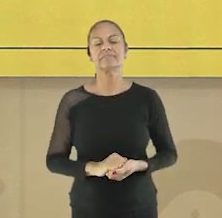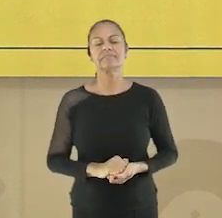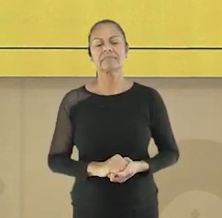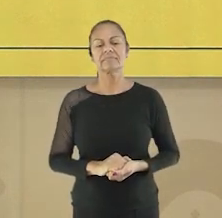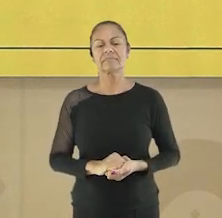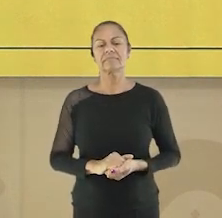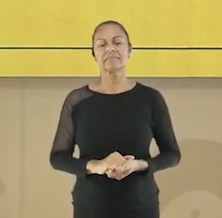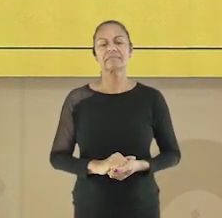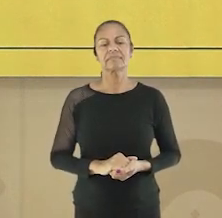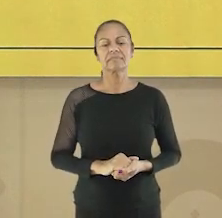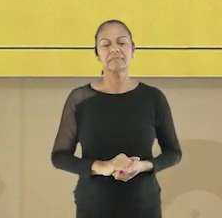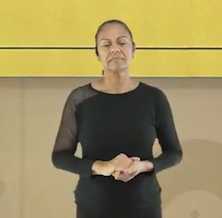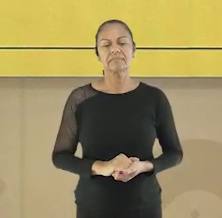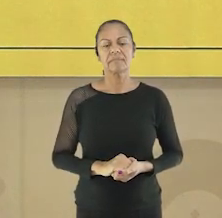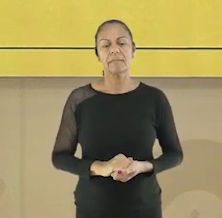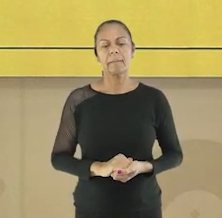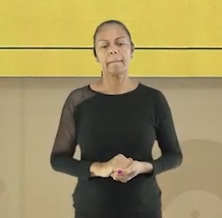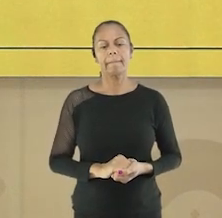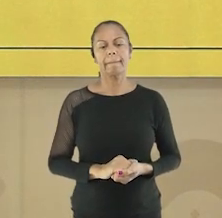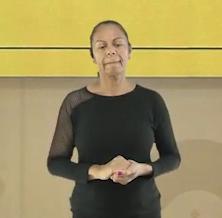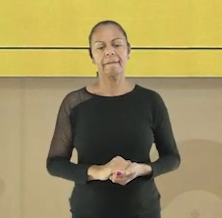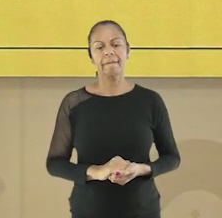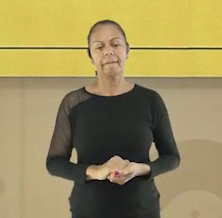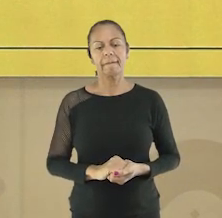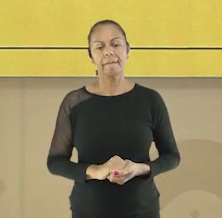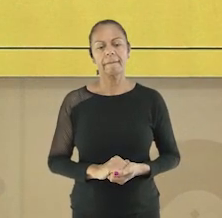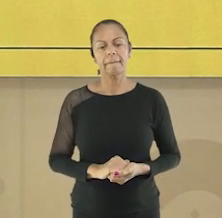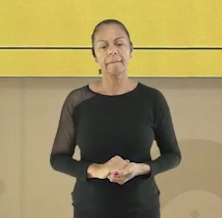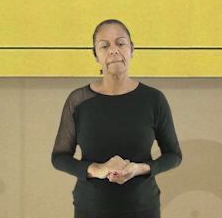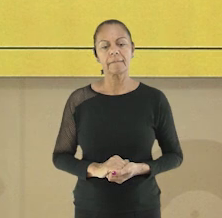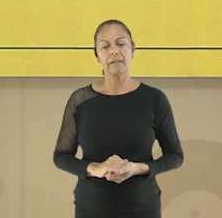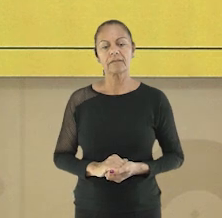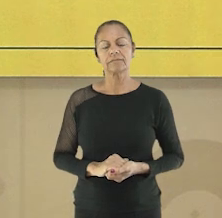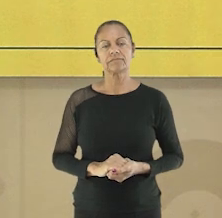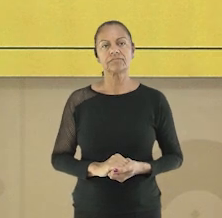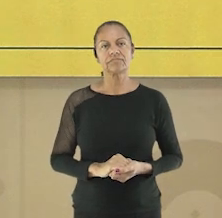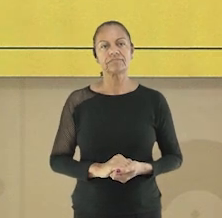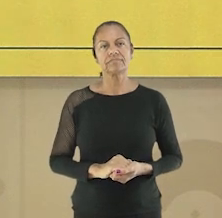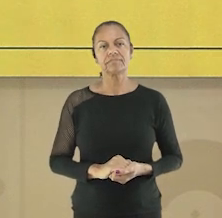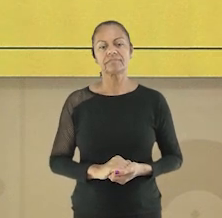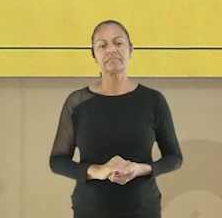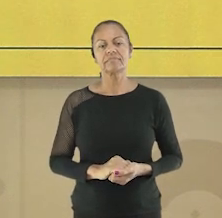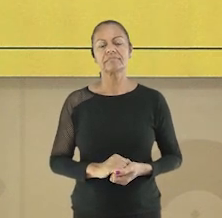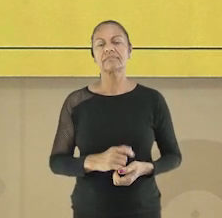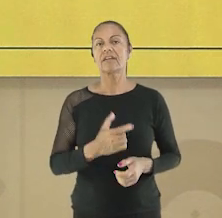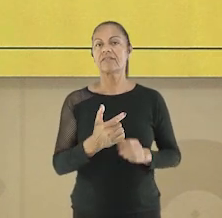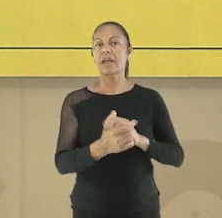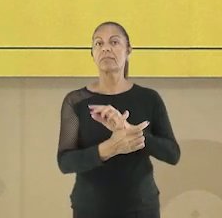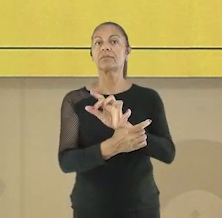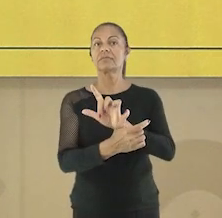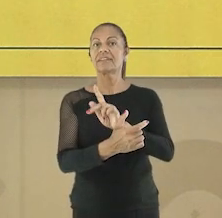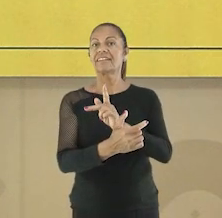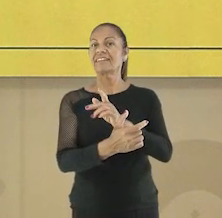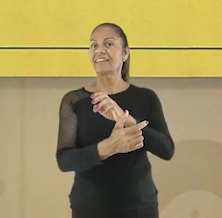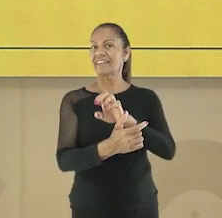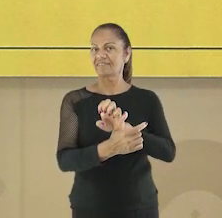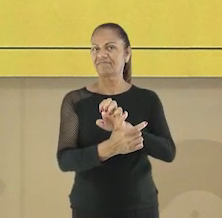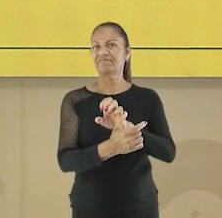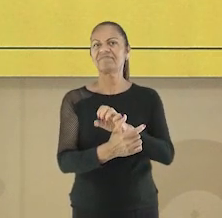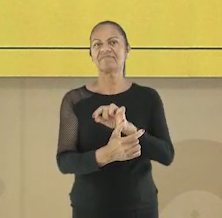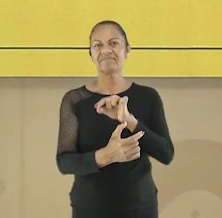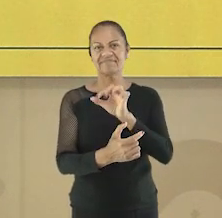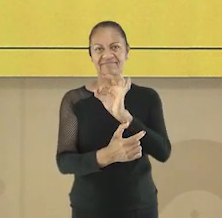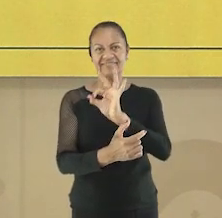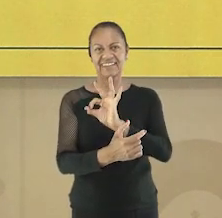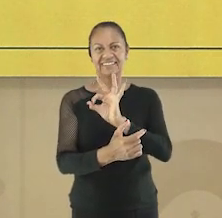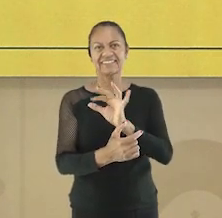o remeto, que é o verbo, e o pronome lhe. Tá? O pronome lhe ele vem antes do verbo, ou seja,